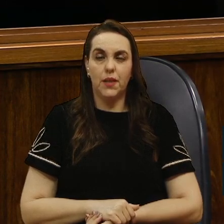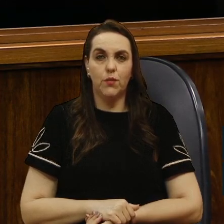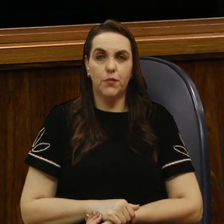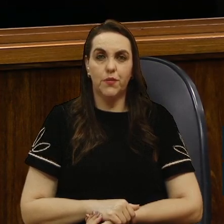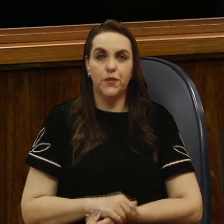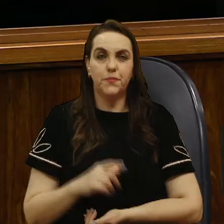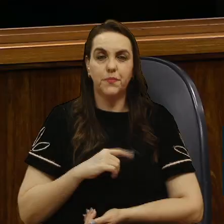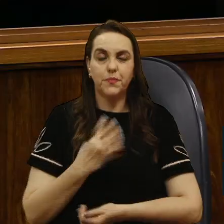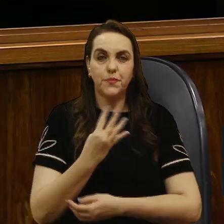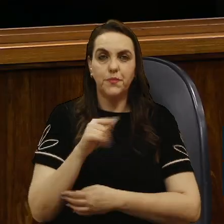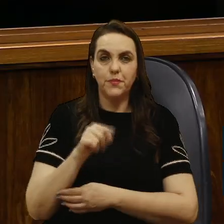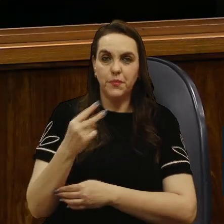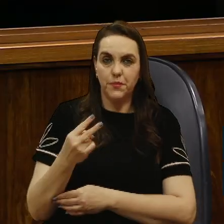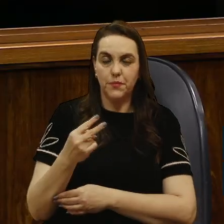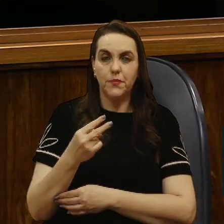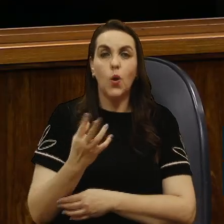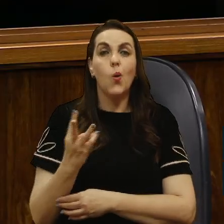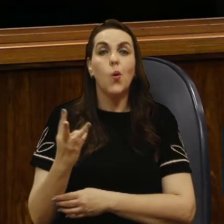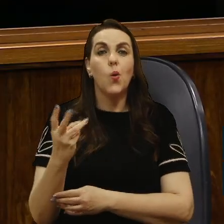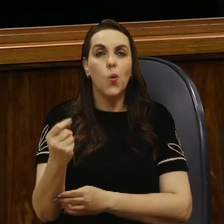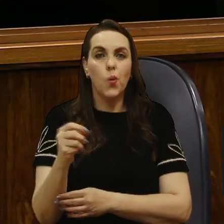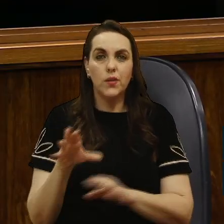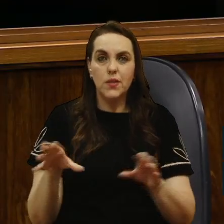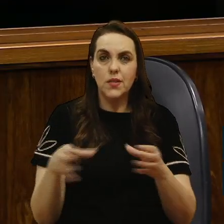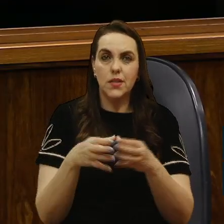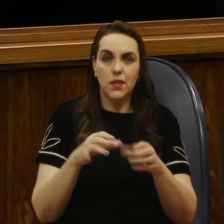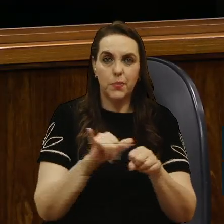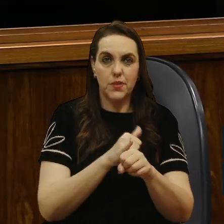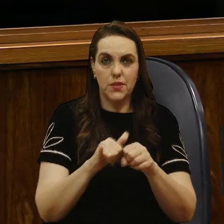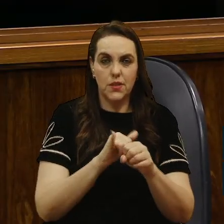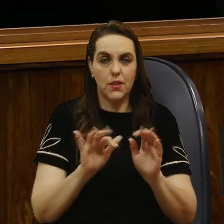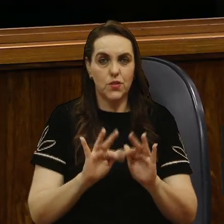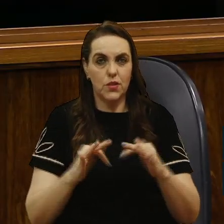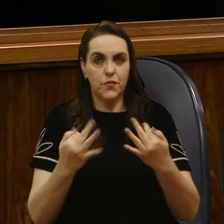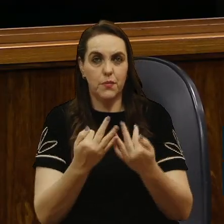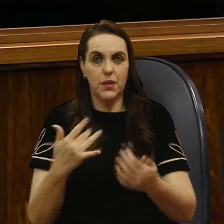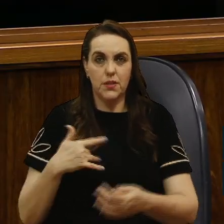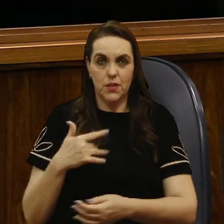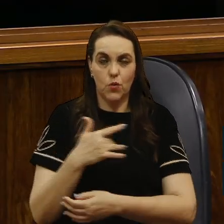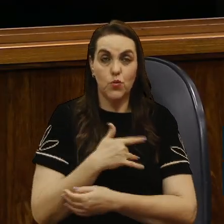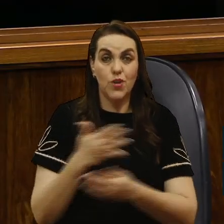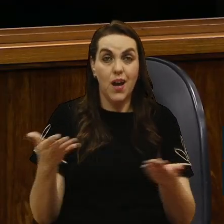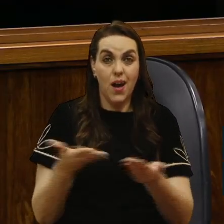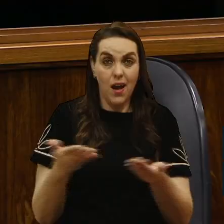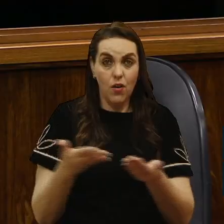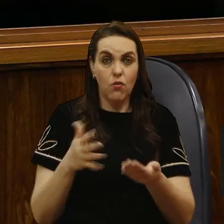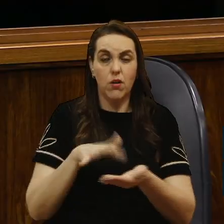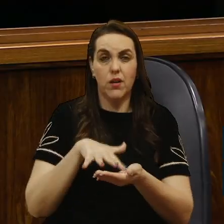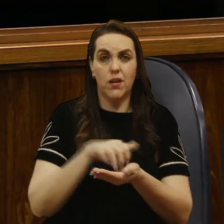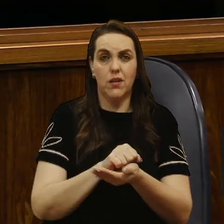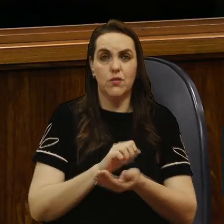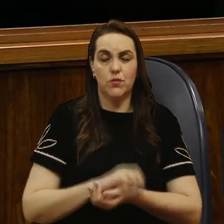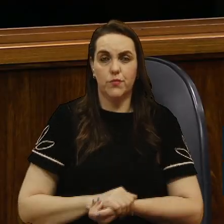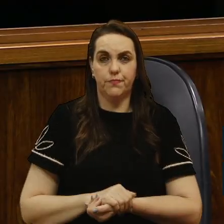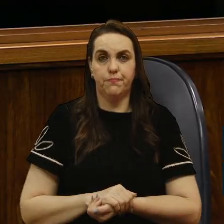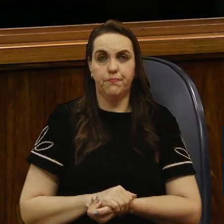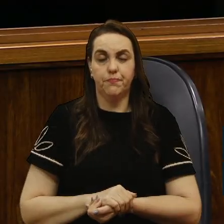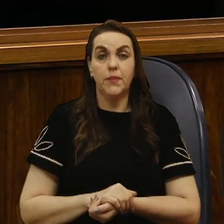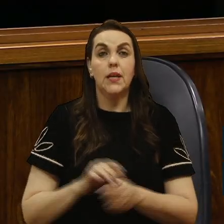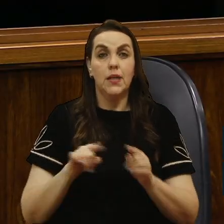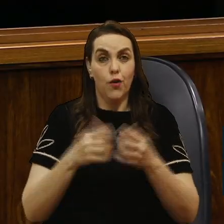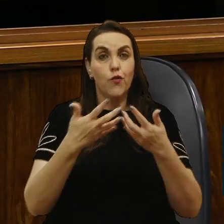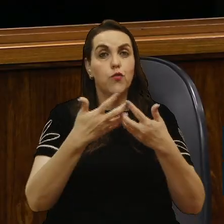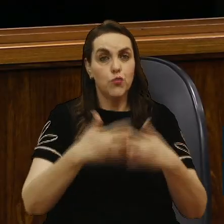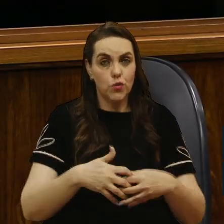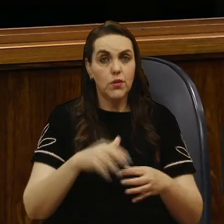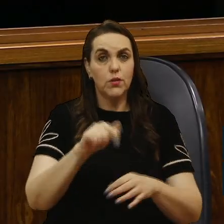4.2. Quantas equipes de estratégia de saúde da família encontram-se atualmente cadastradas e em funcionamento